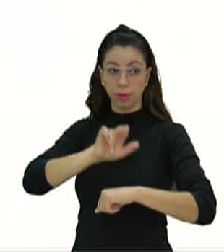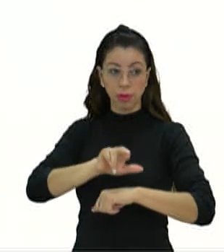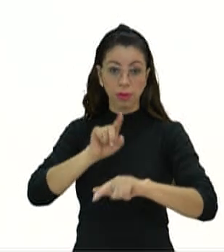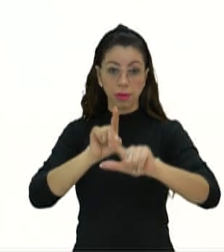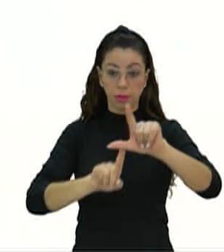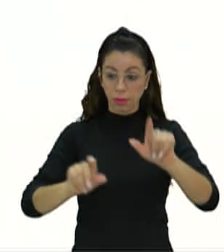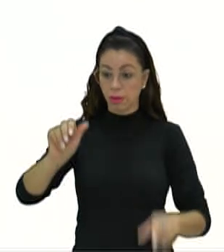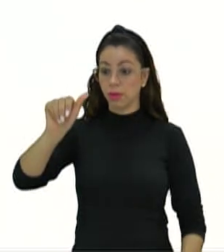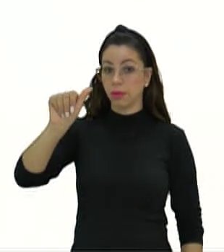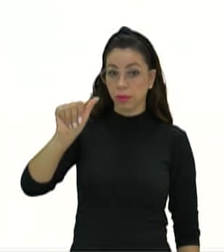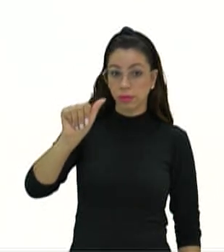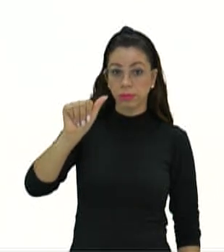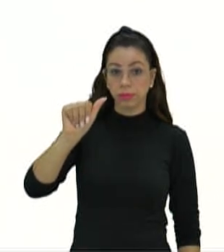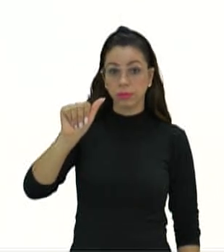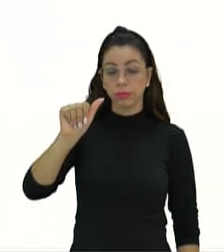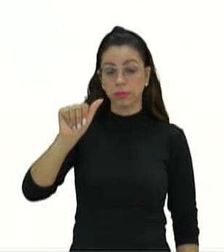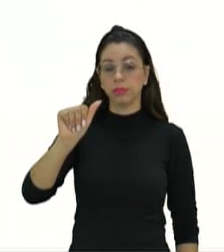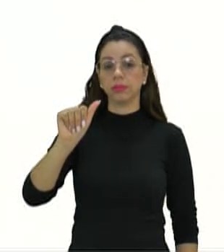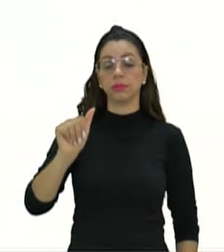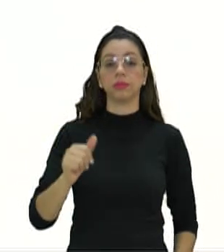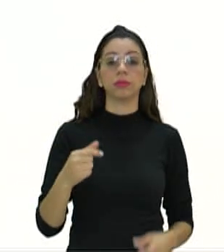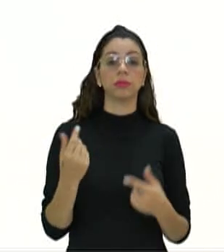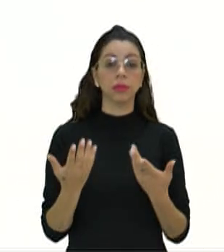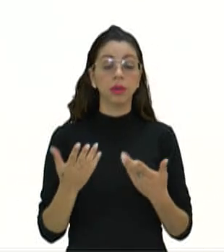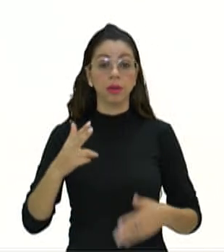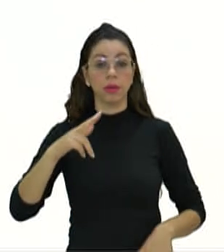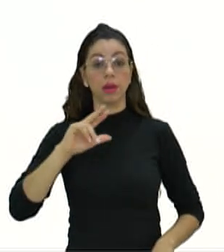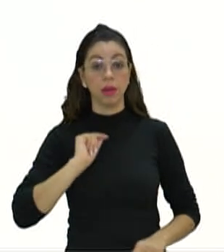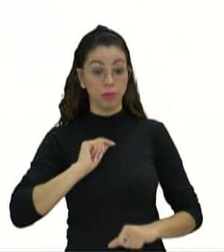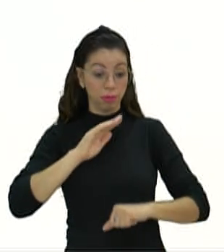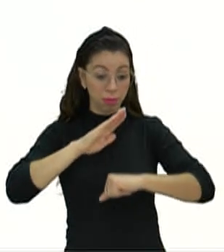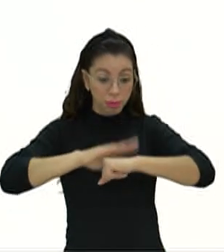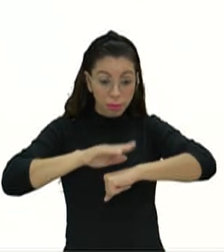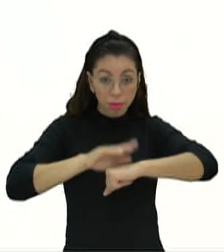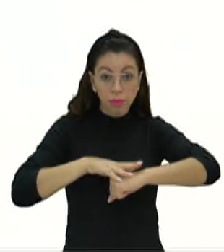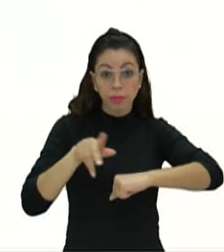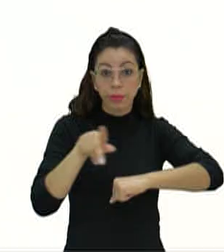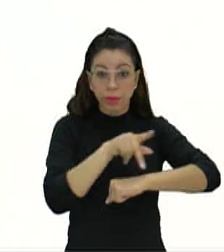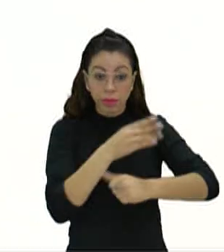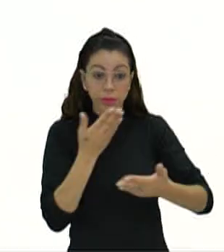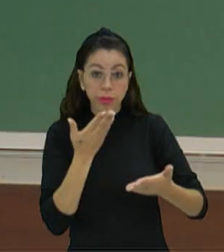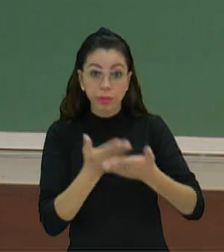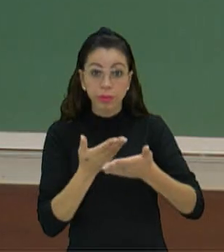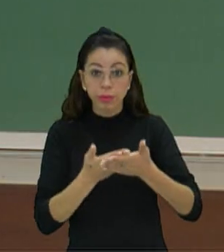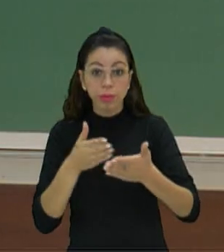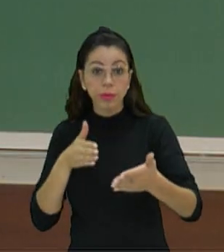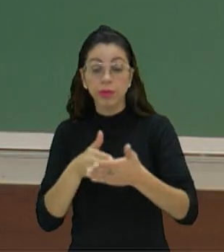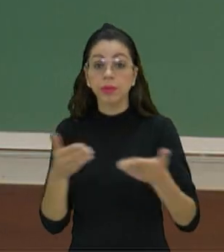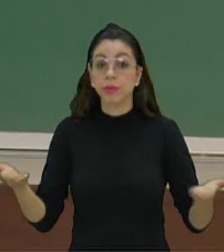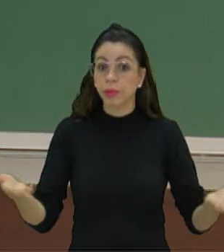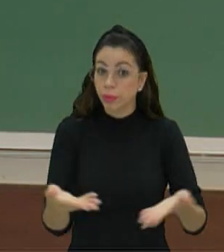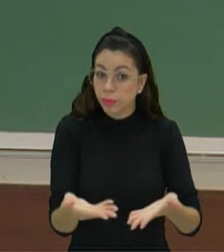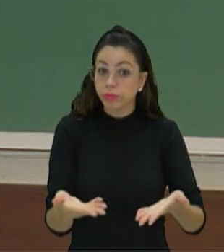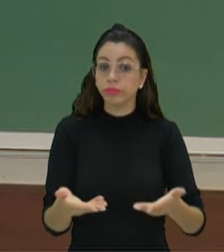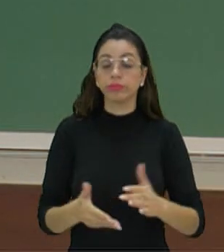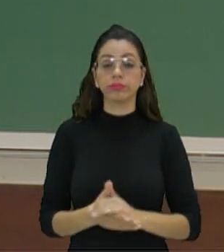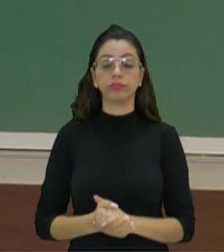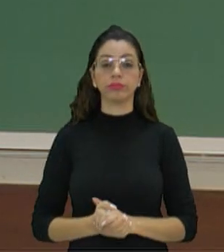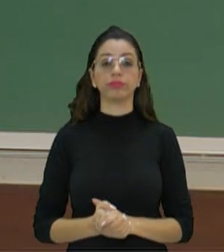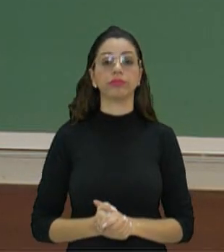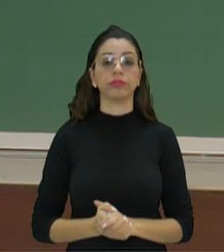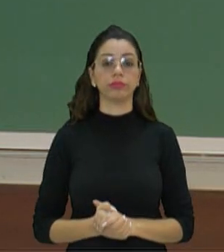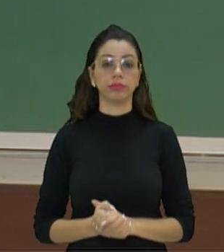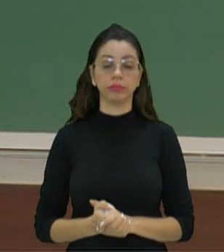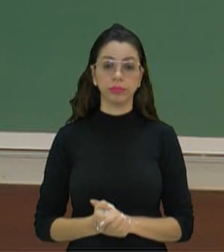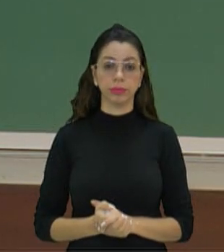A. It's very important. Digo para vocês, como professor, estudo até hoje, estudamos até hoje, ok? E a número